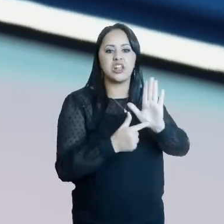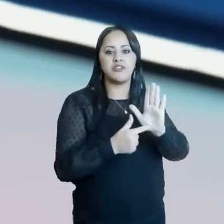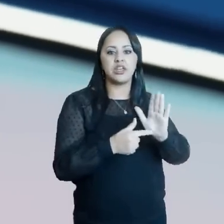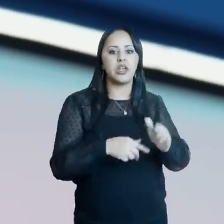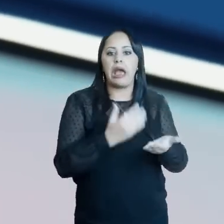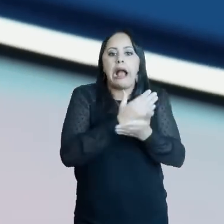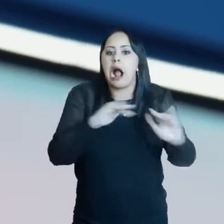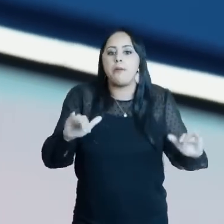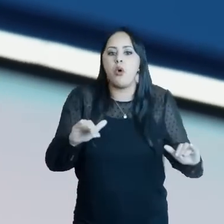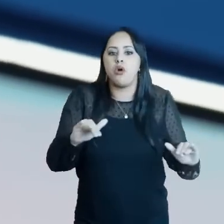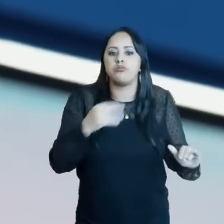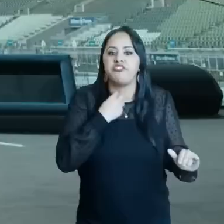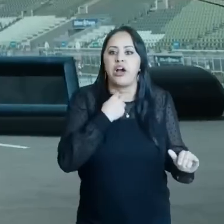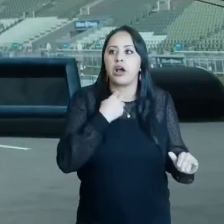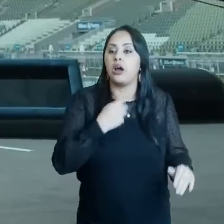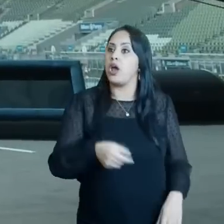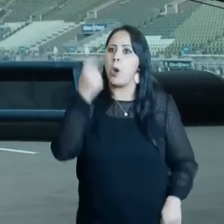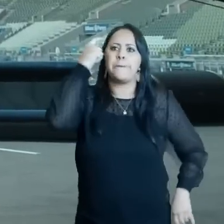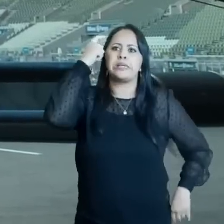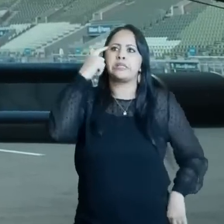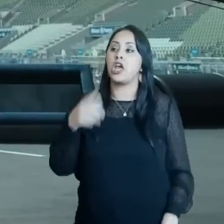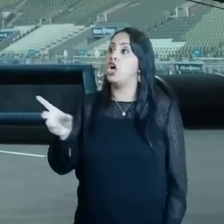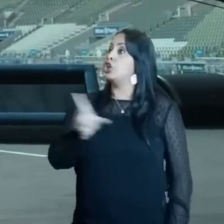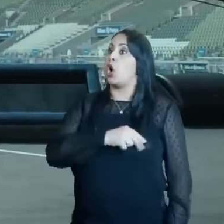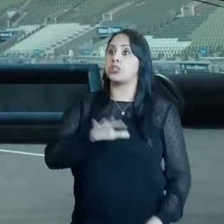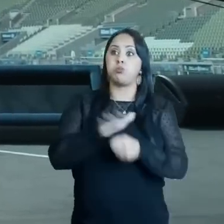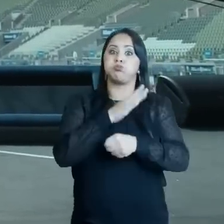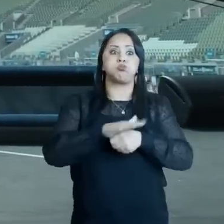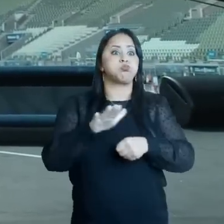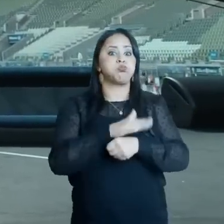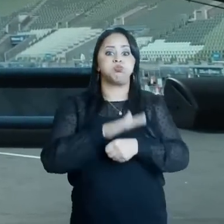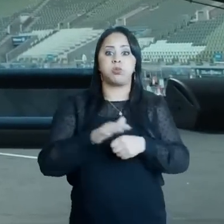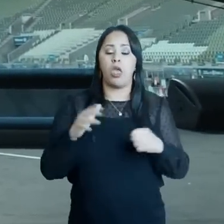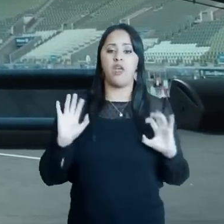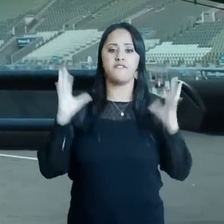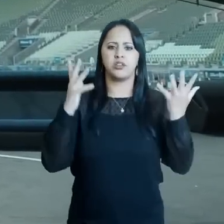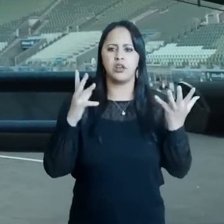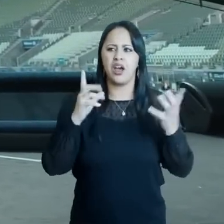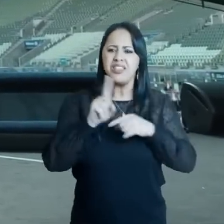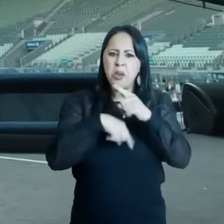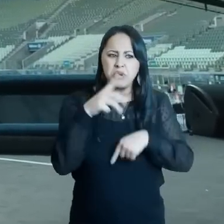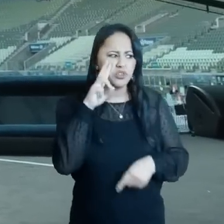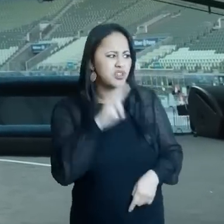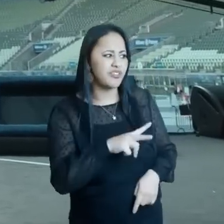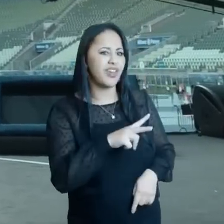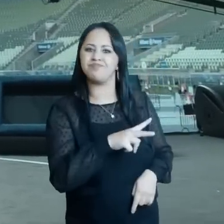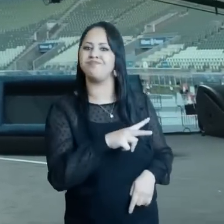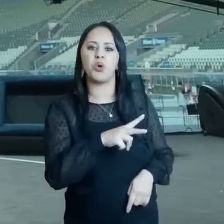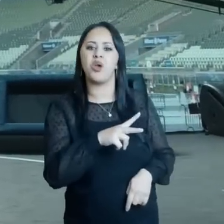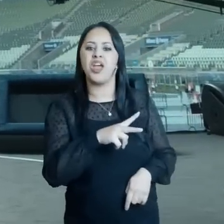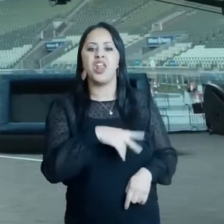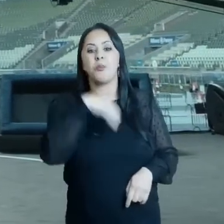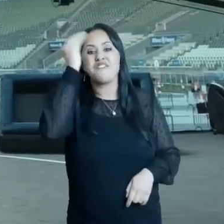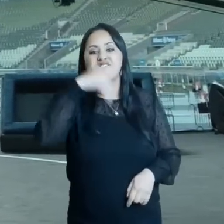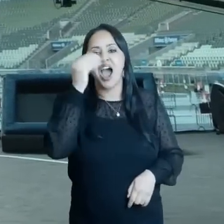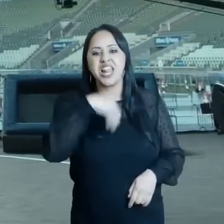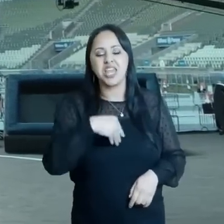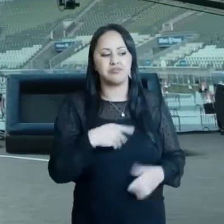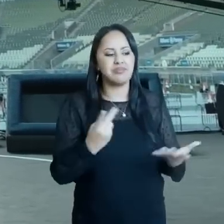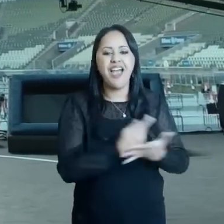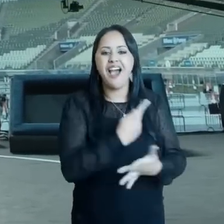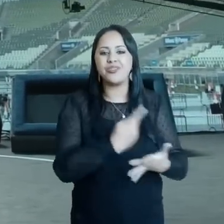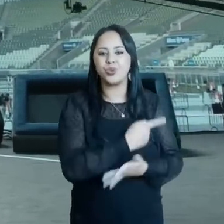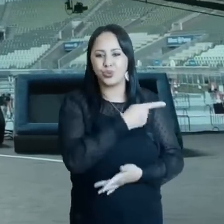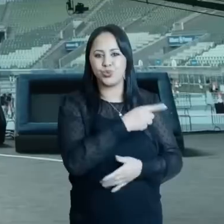top, lotou o evento. Só que depois foi ver, não tinha, é porque as pessoas estavam tentando comprar e não